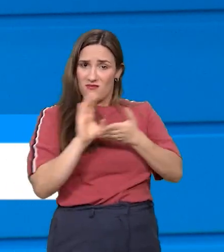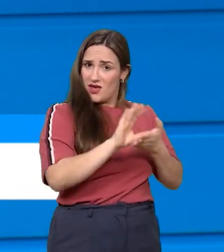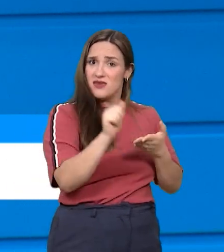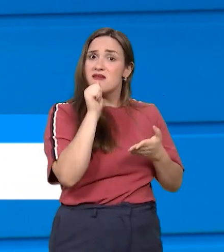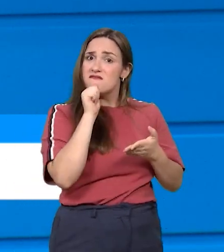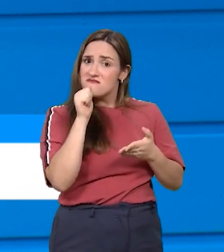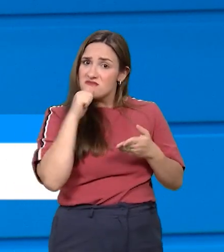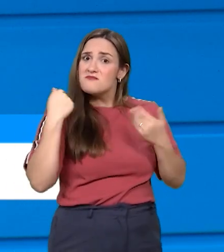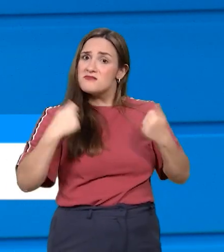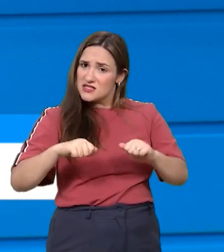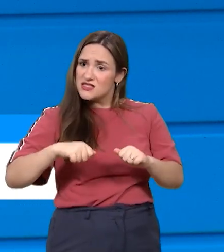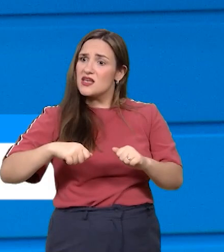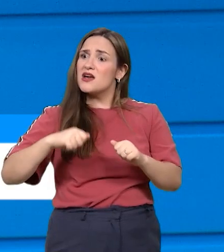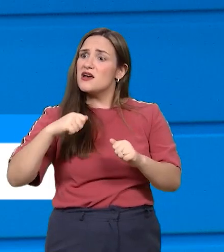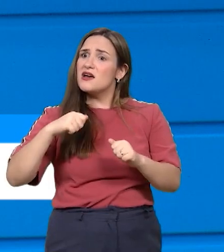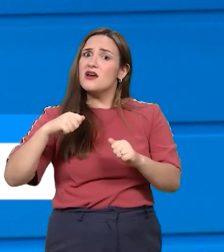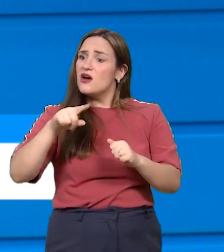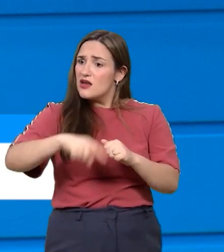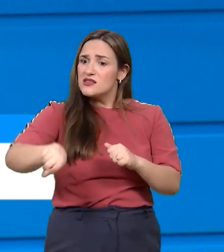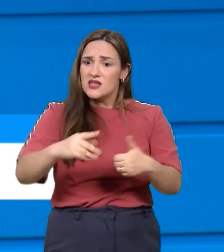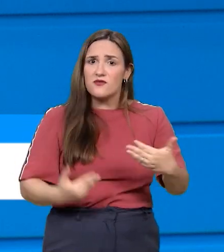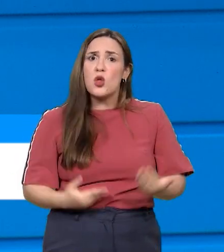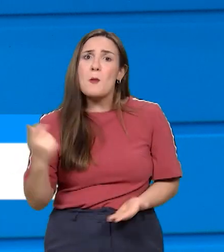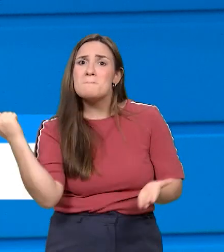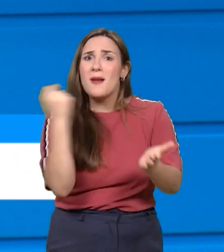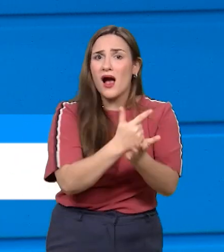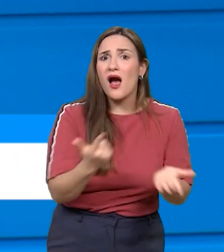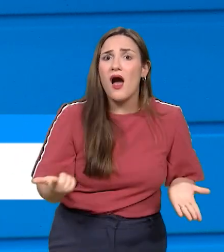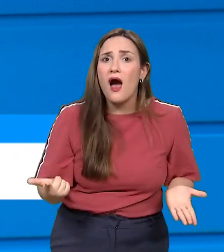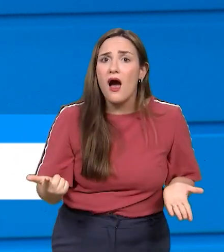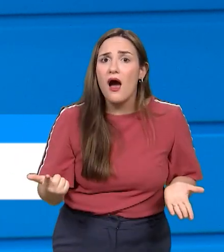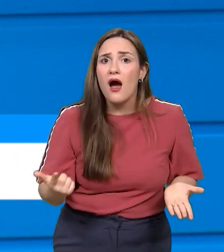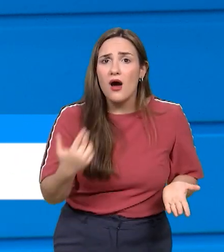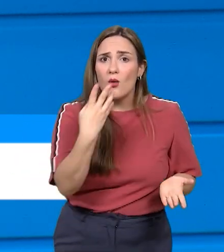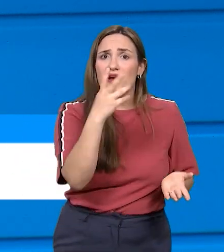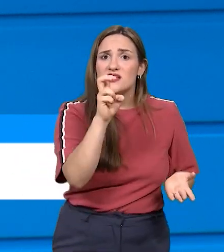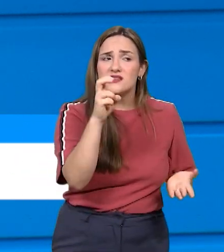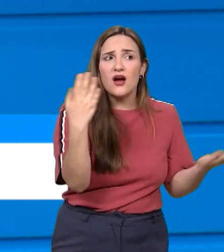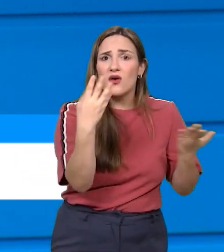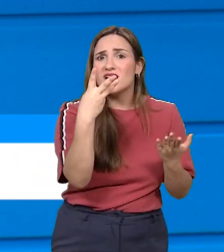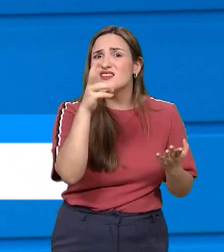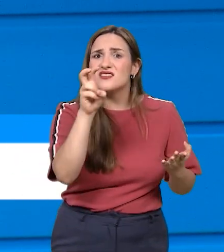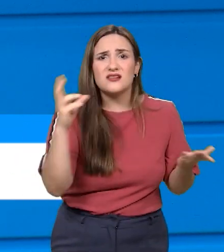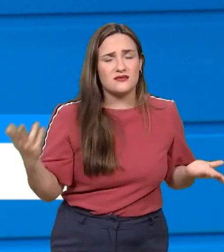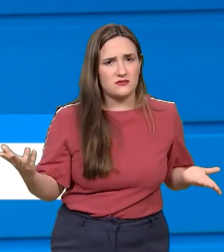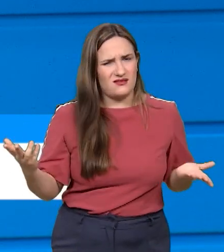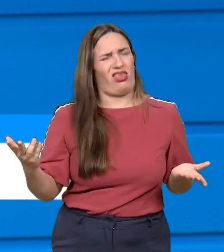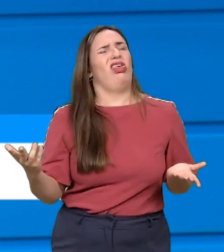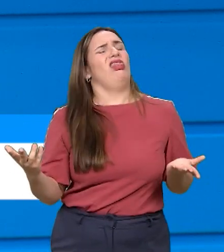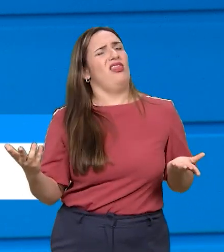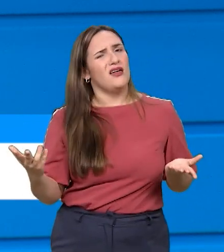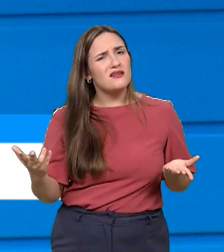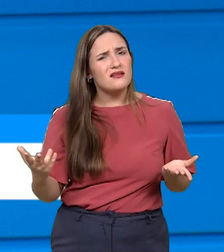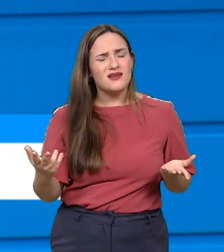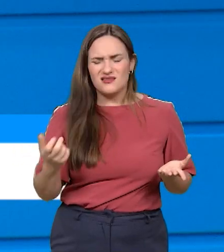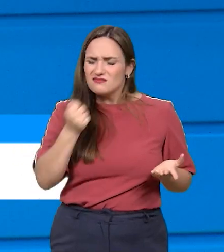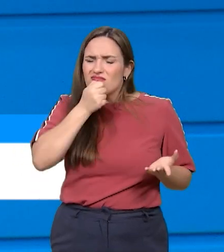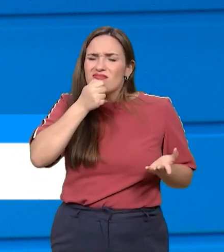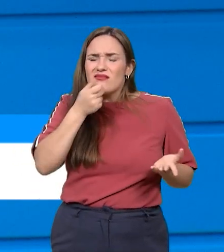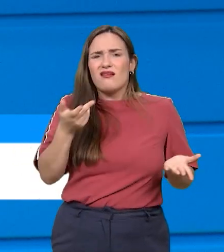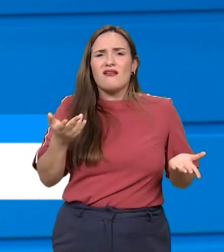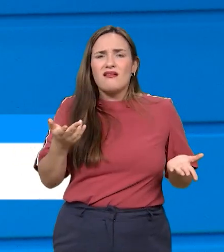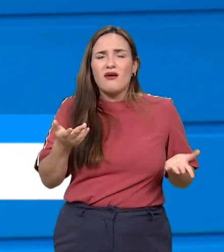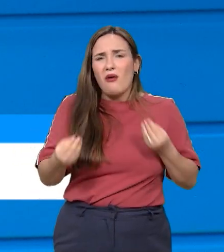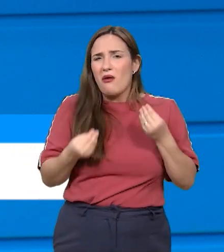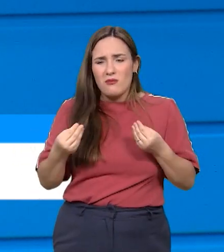Estado e ainda vai dar aumento, vai cobrar aumento do servidor. 45, baixou para 35.